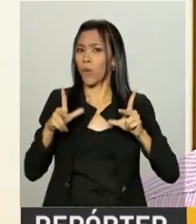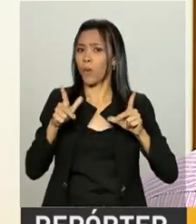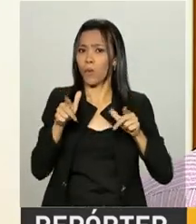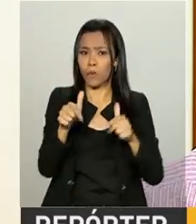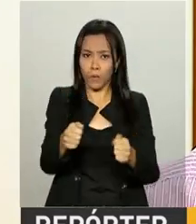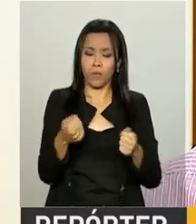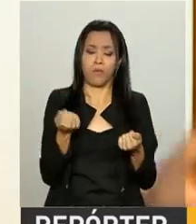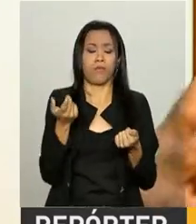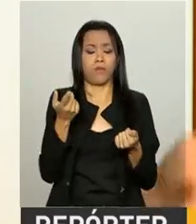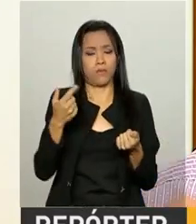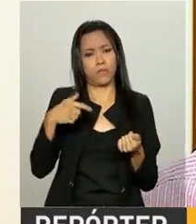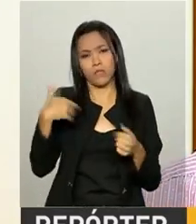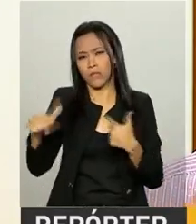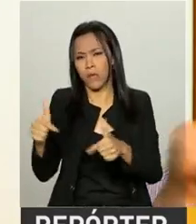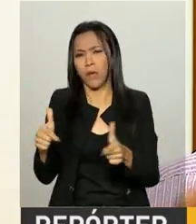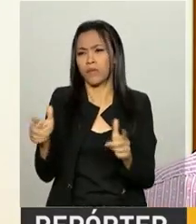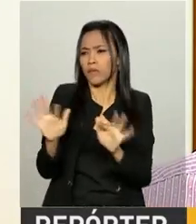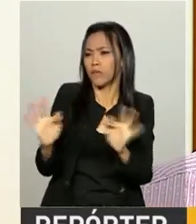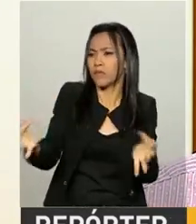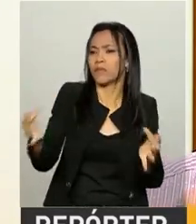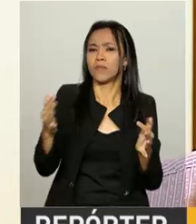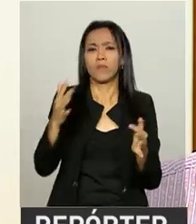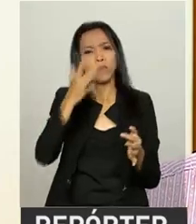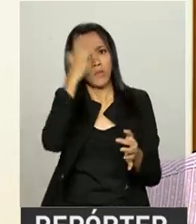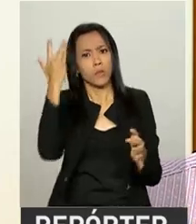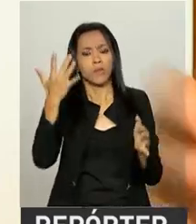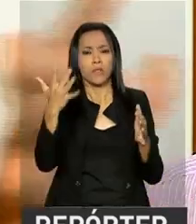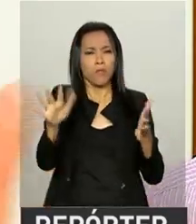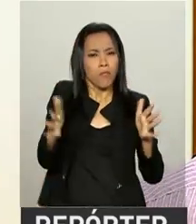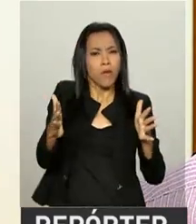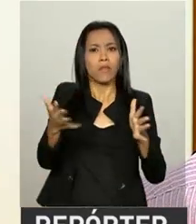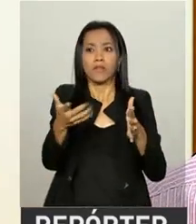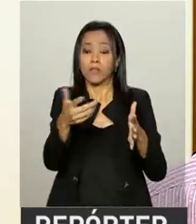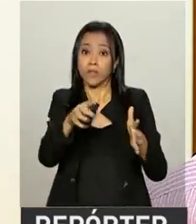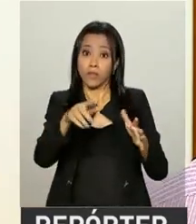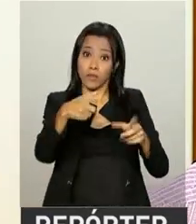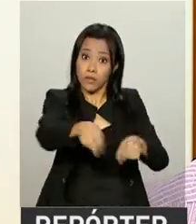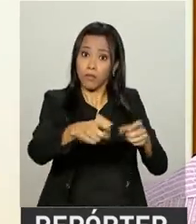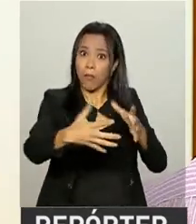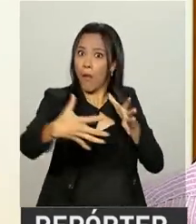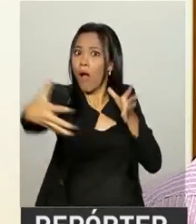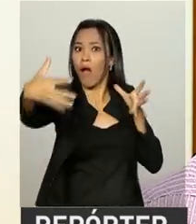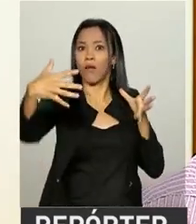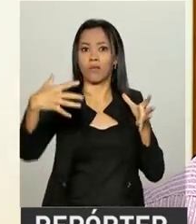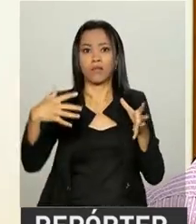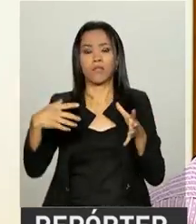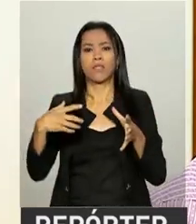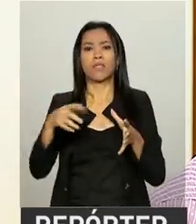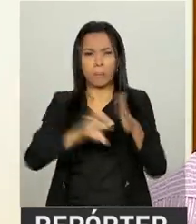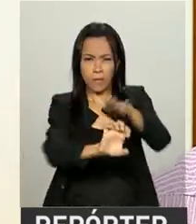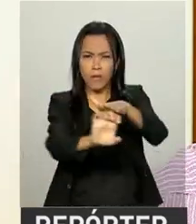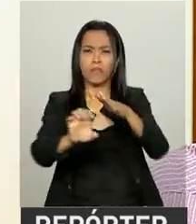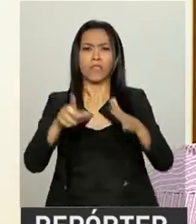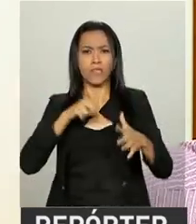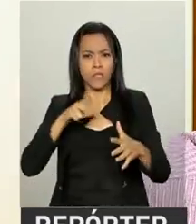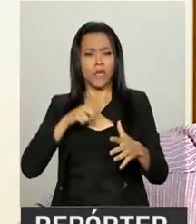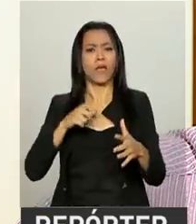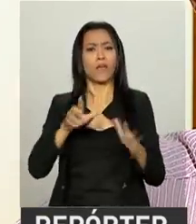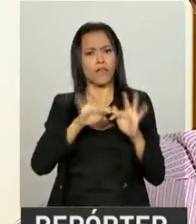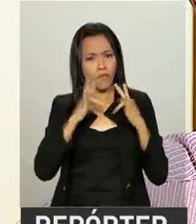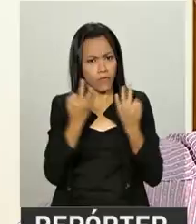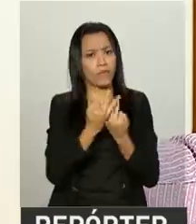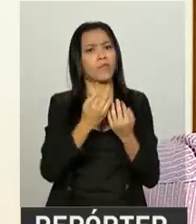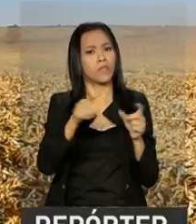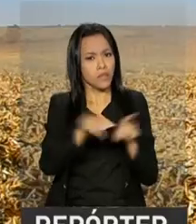e bons produtores grandes produtores médios porque a agricultura familiar que tem uma grande importância e os